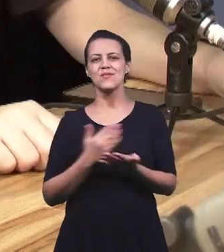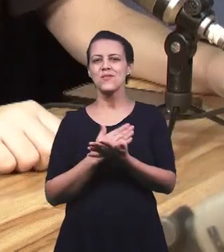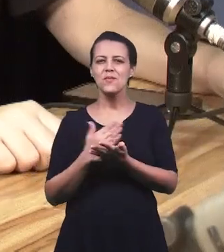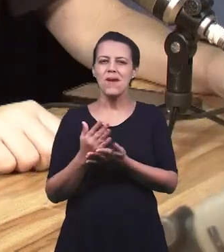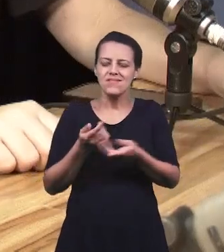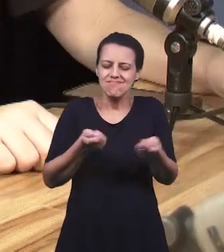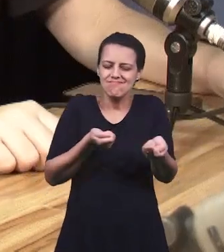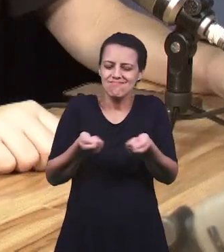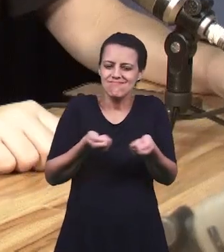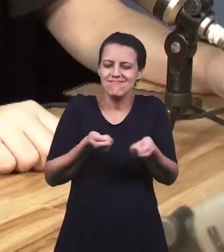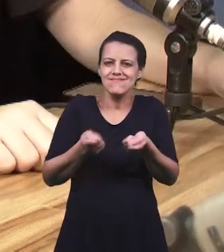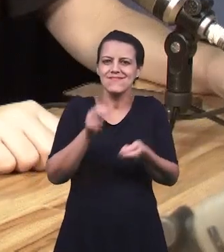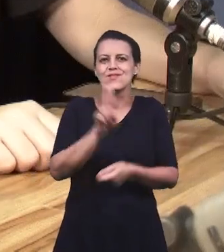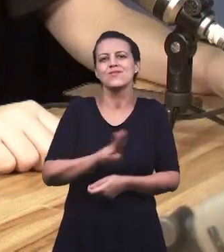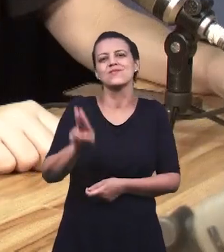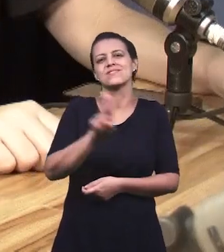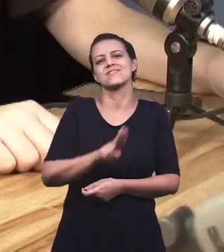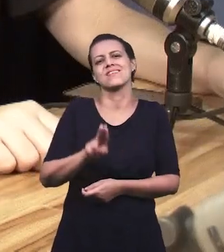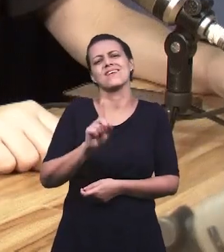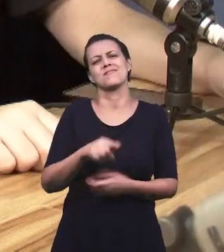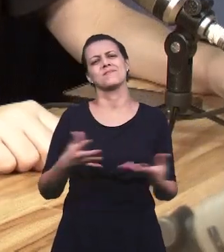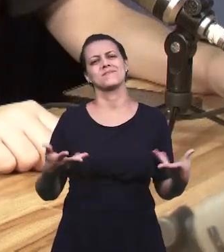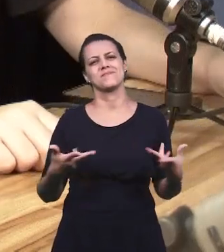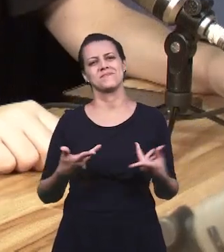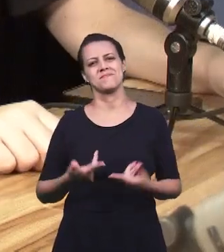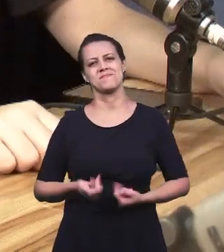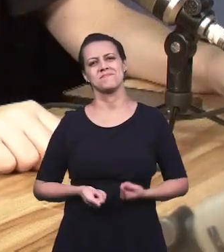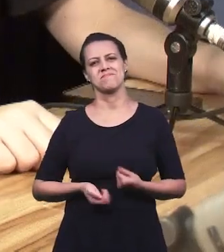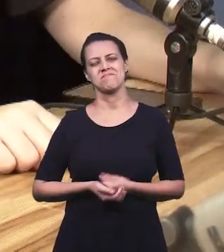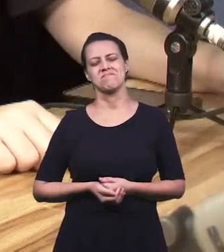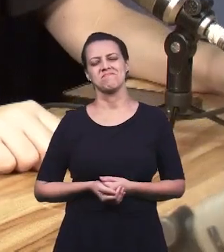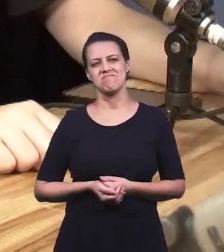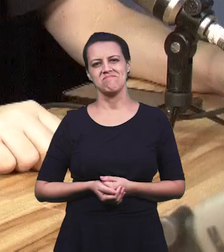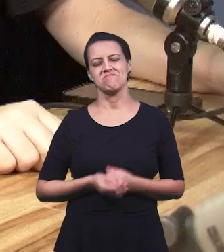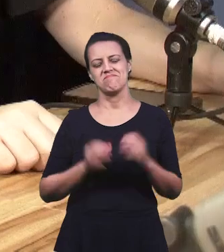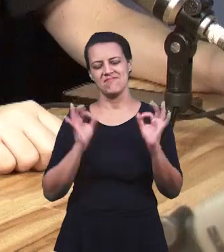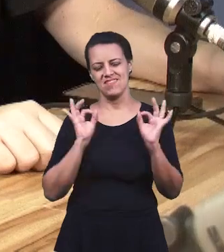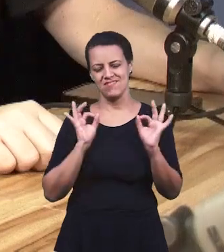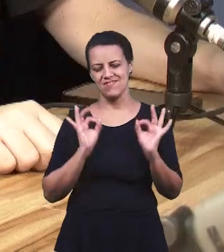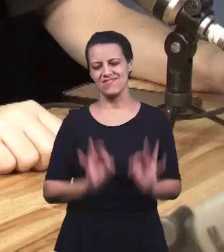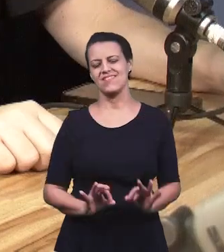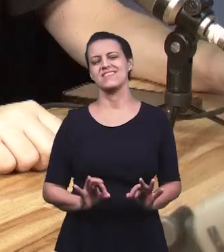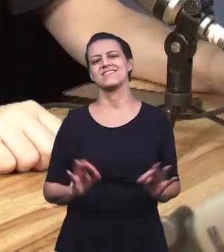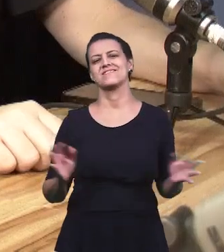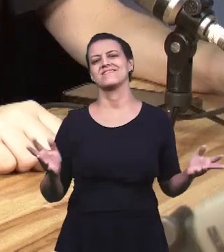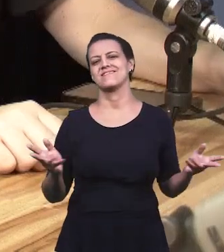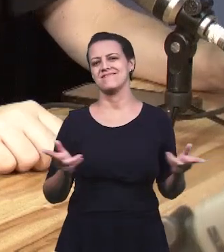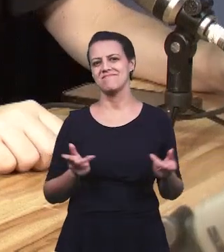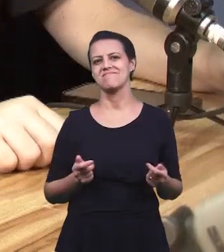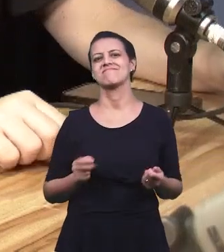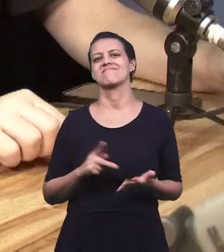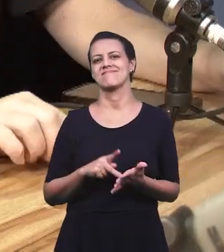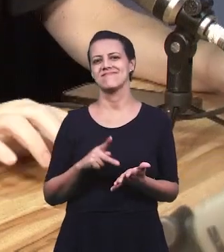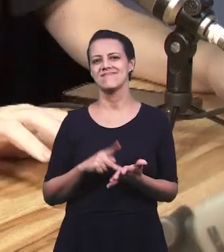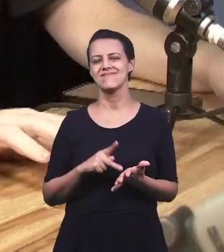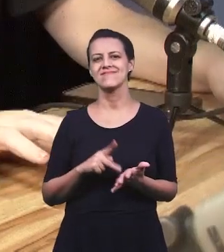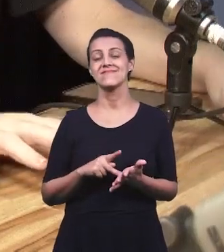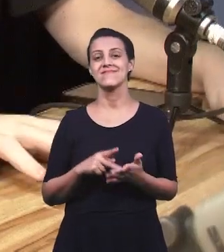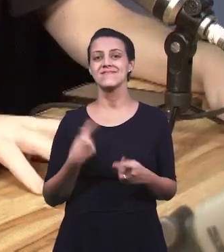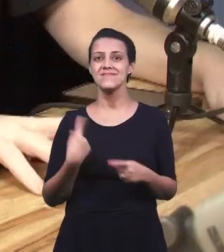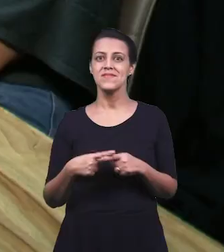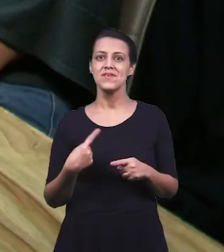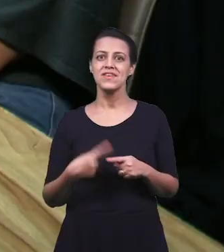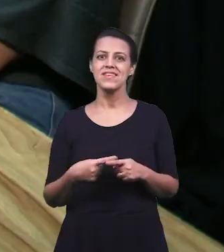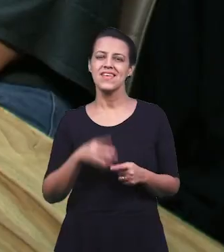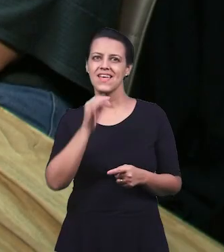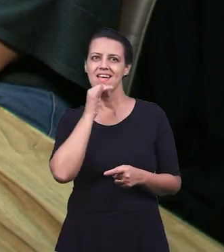começa a guiar a sua vida, você começa a ser usado, isso é maravilhoso. Glória a Deus, isso é perfeito demais, porque lá fora, os tradutores e